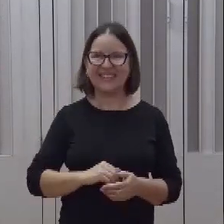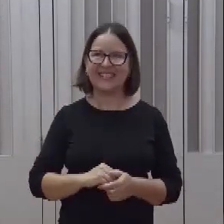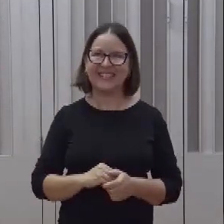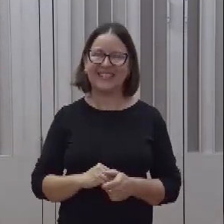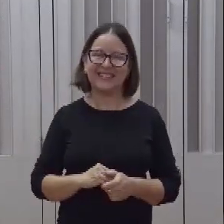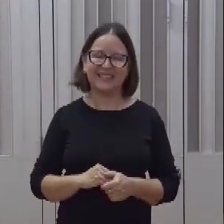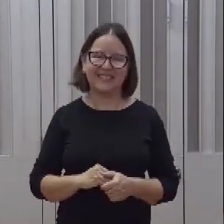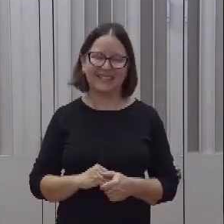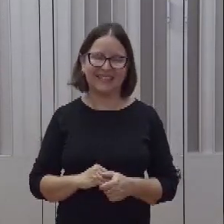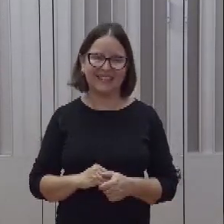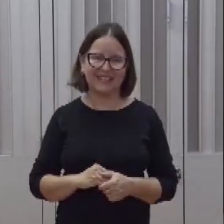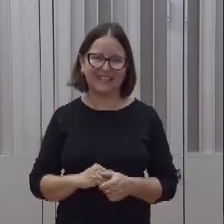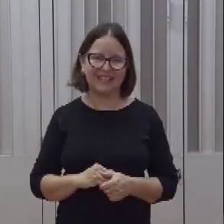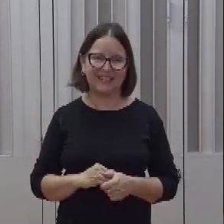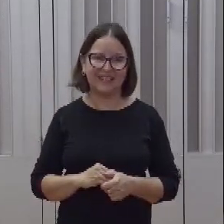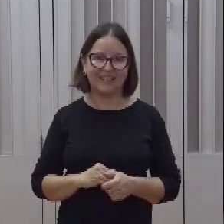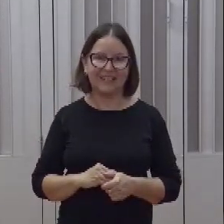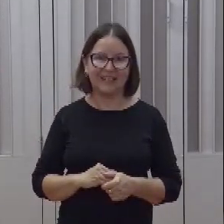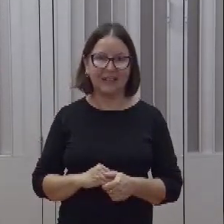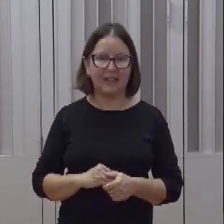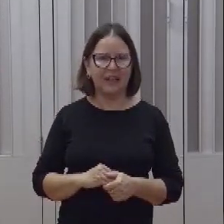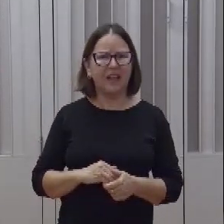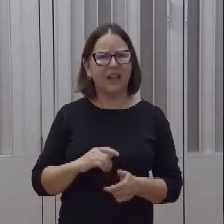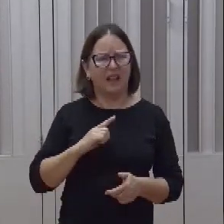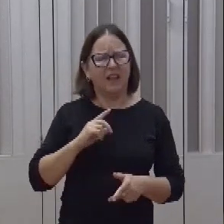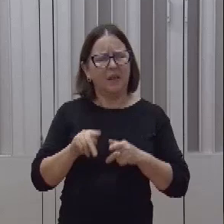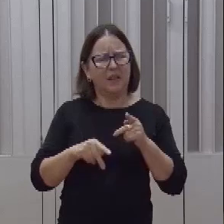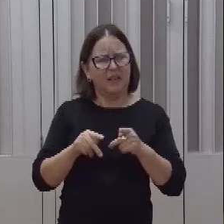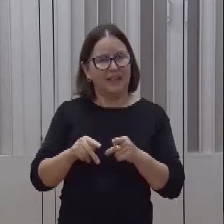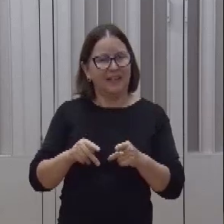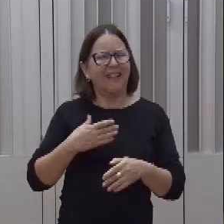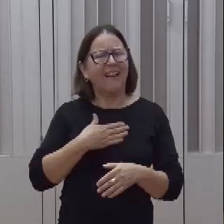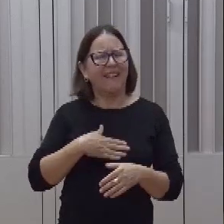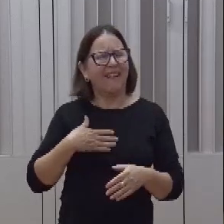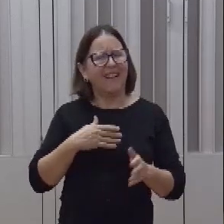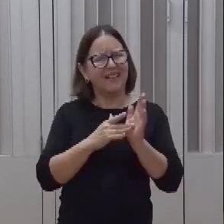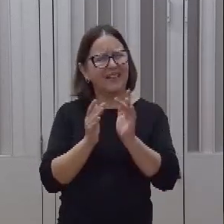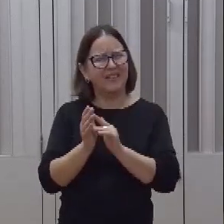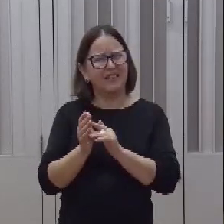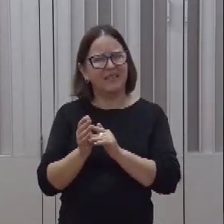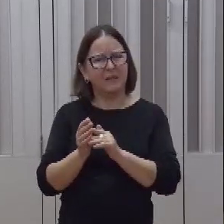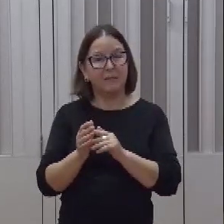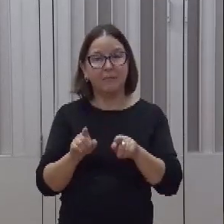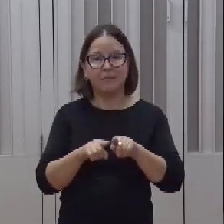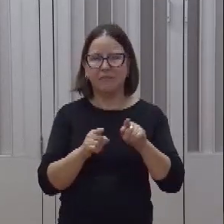Muitas pessoas gostam de Jesus, mas não querem os seus ensinamentos.